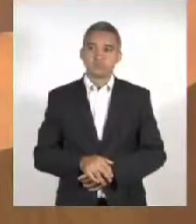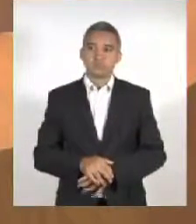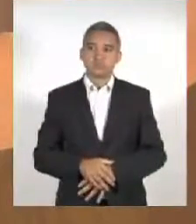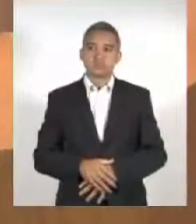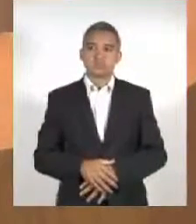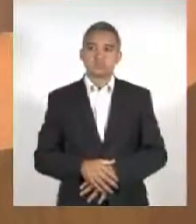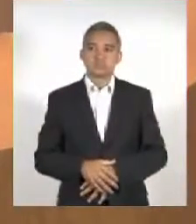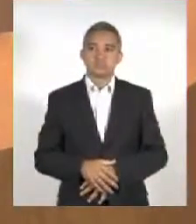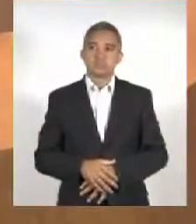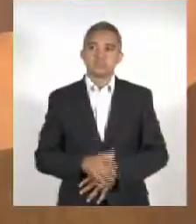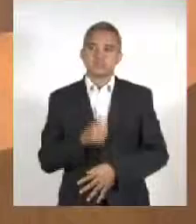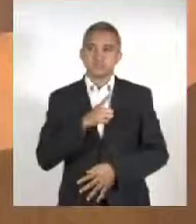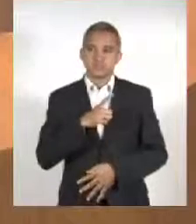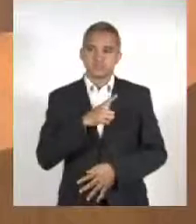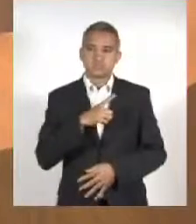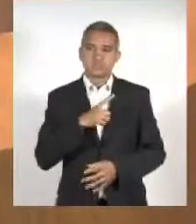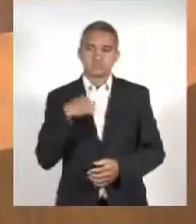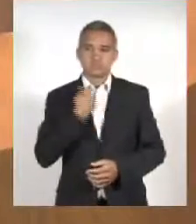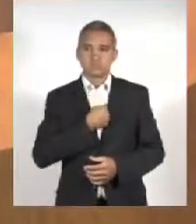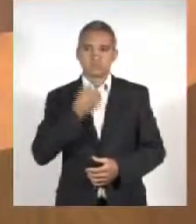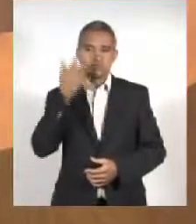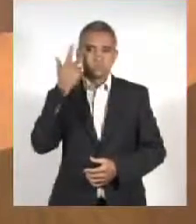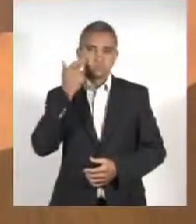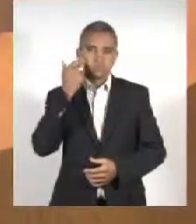que temos todas as nossas capacidades